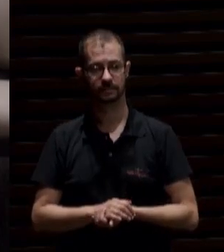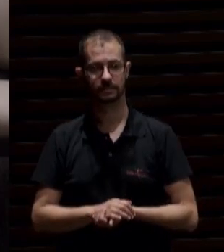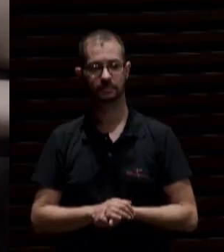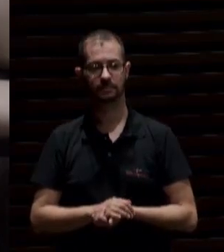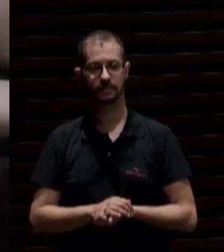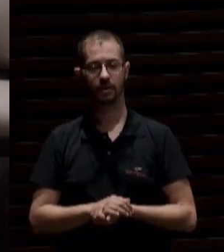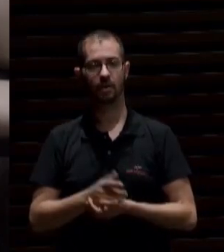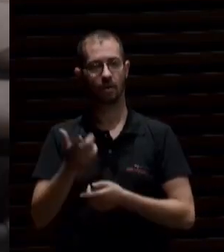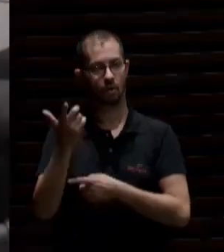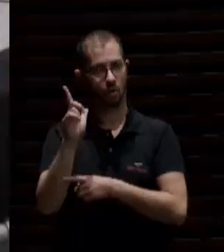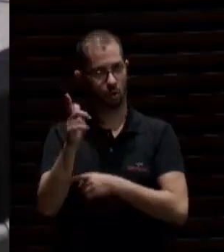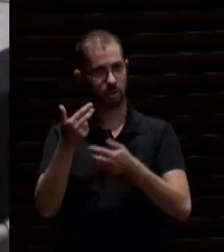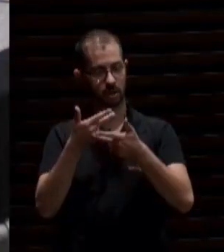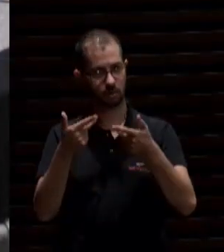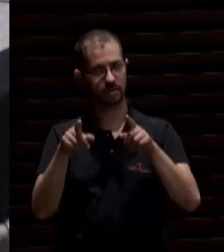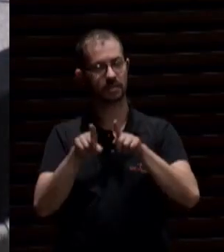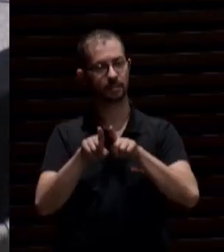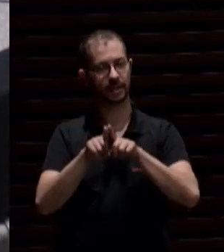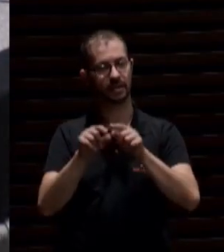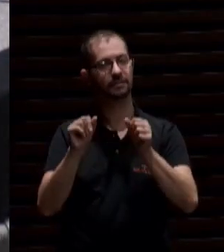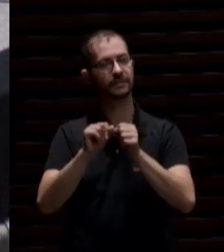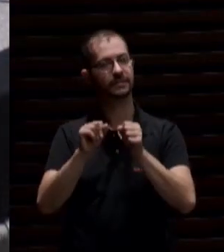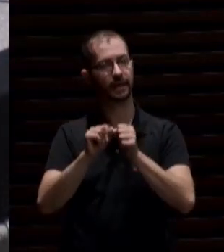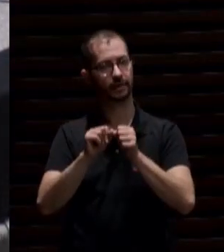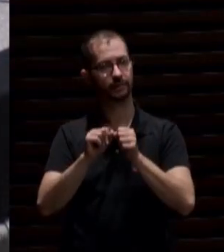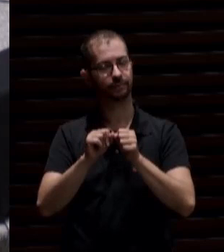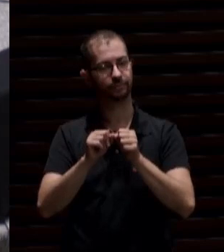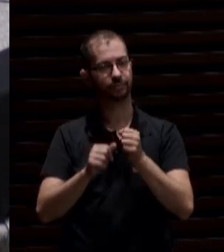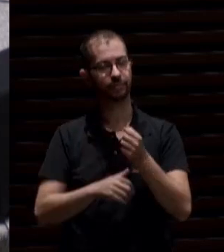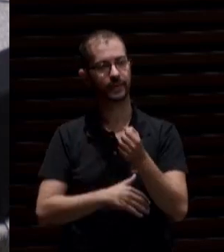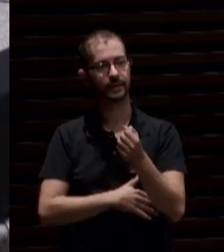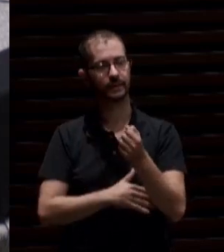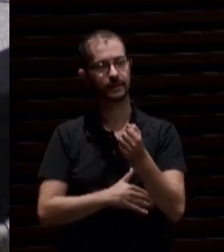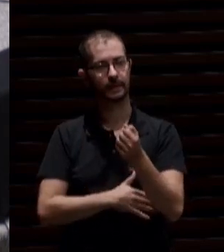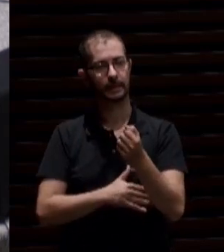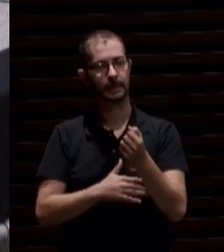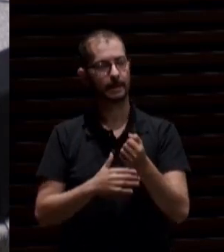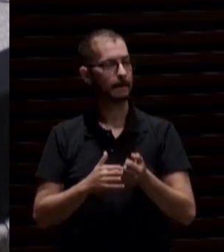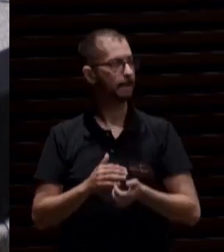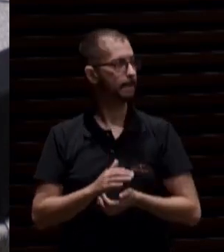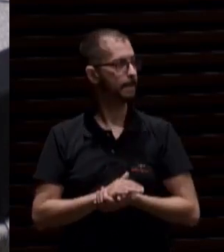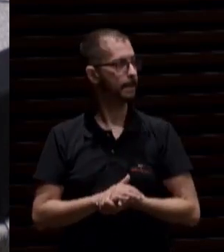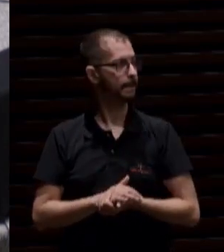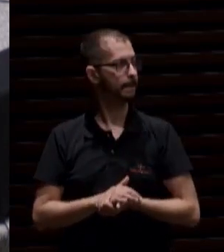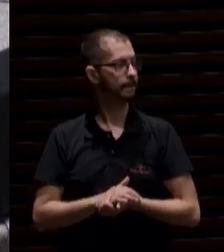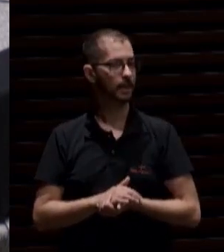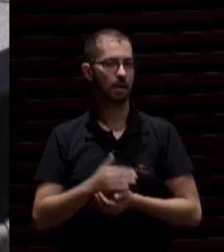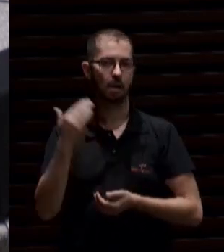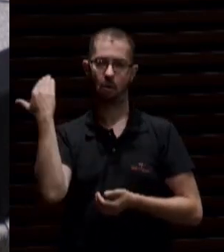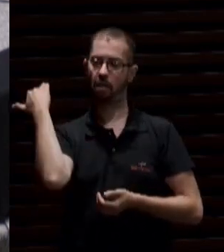Uma outra coisa que eles também inventaram como sendo uma tortura, não, isso para mim é angustiante. Eles decapitavam uma